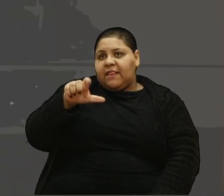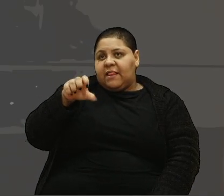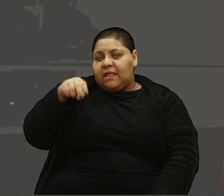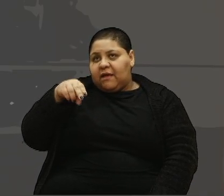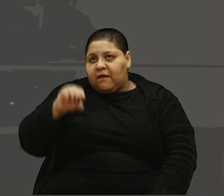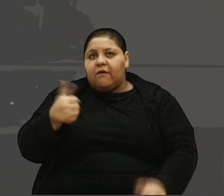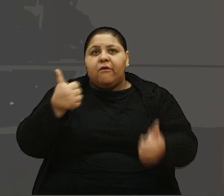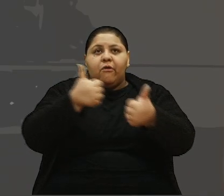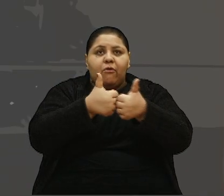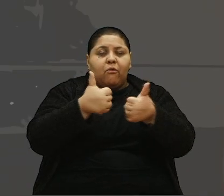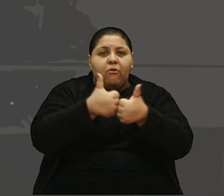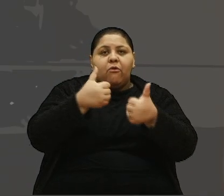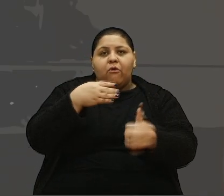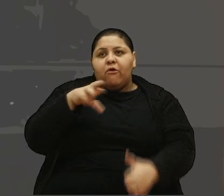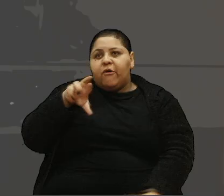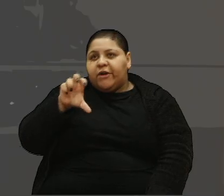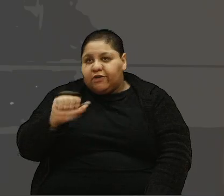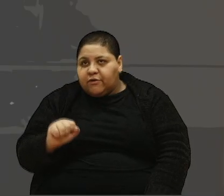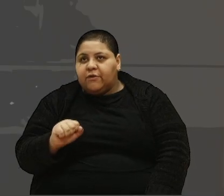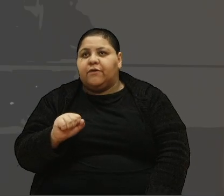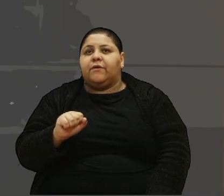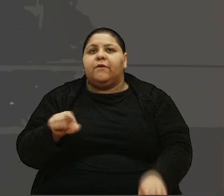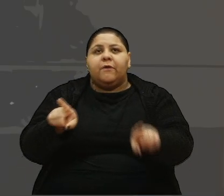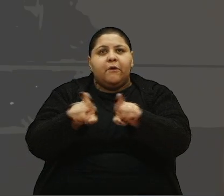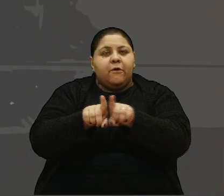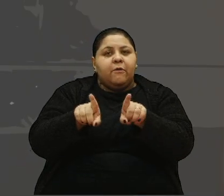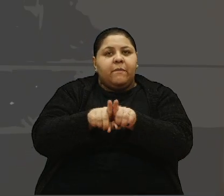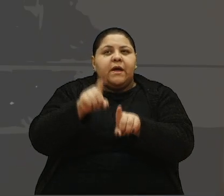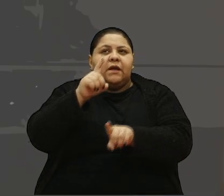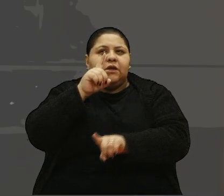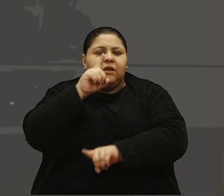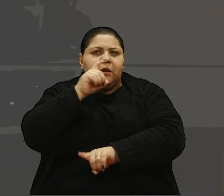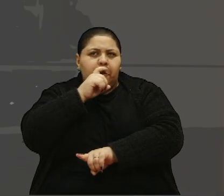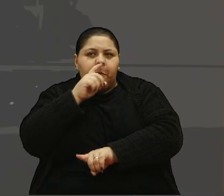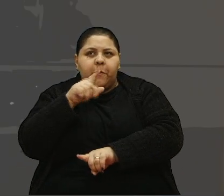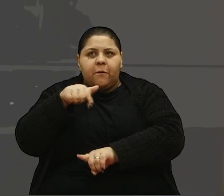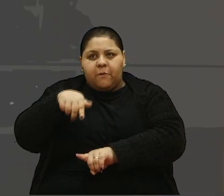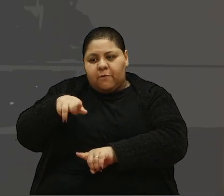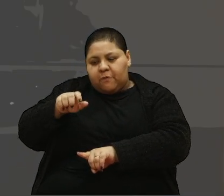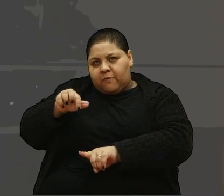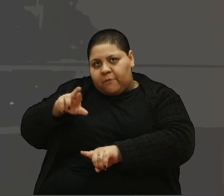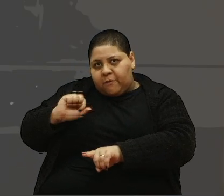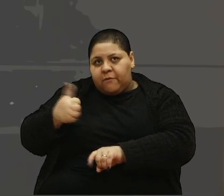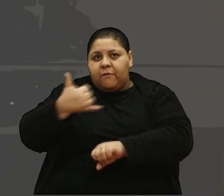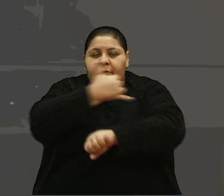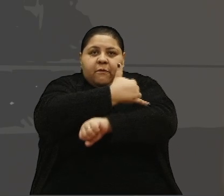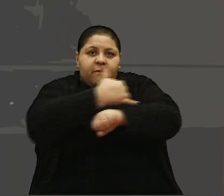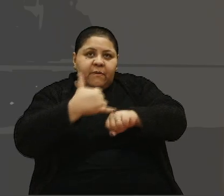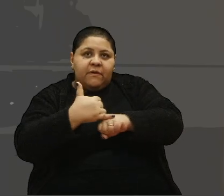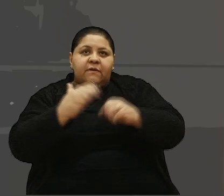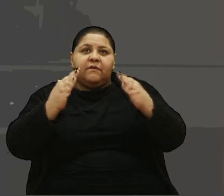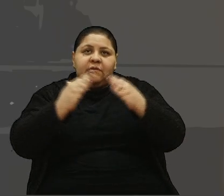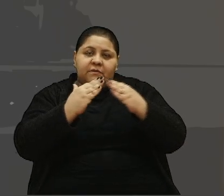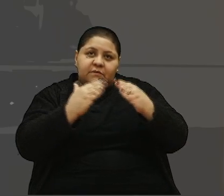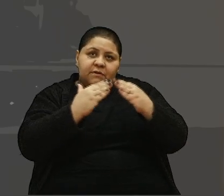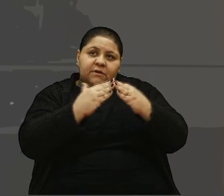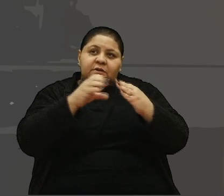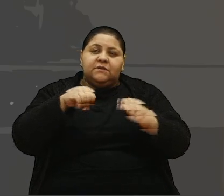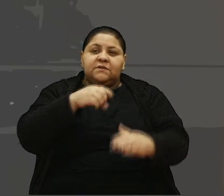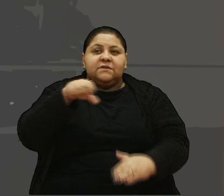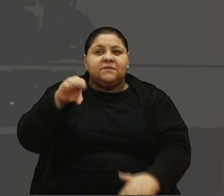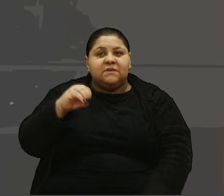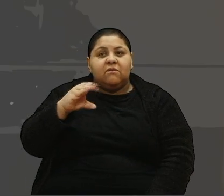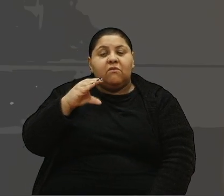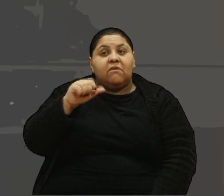perto do Cras do Planalto, outra lá perto do Pai Querer, uma passando a casa da mãe do Garbim, no São Caetano do Sul,